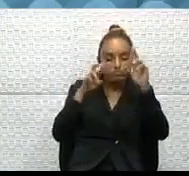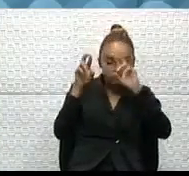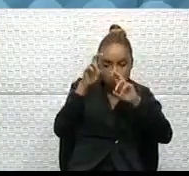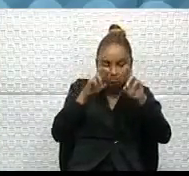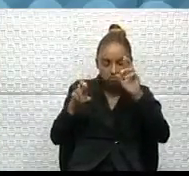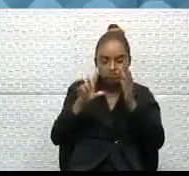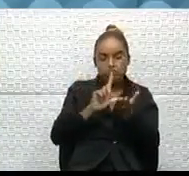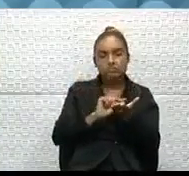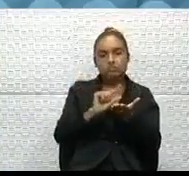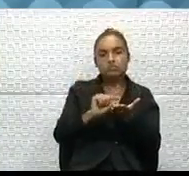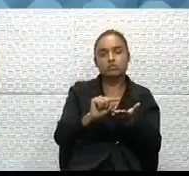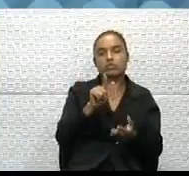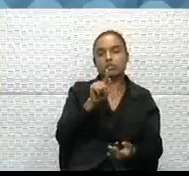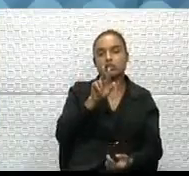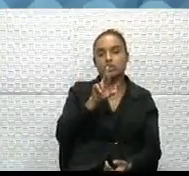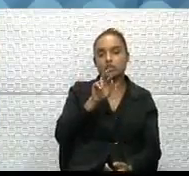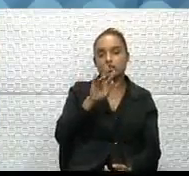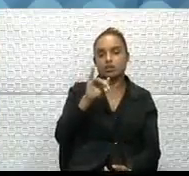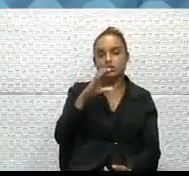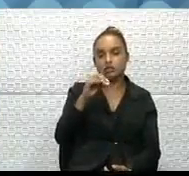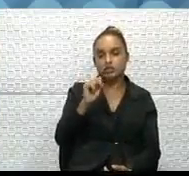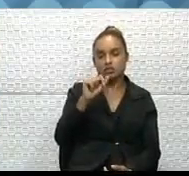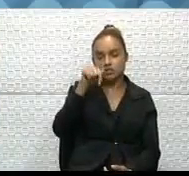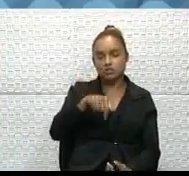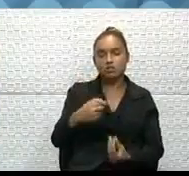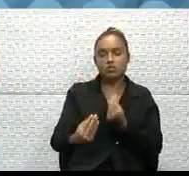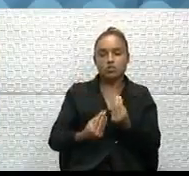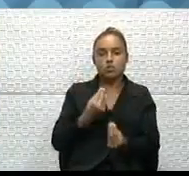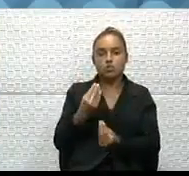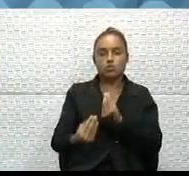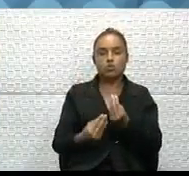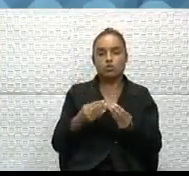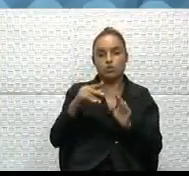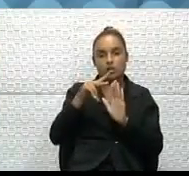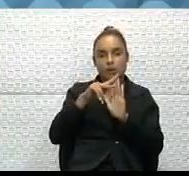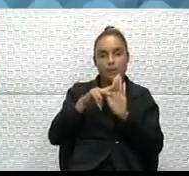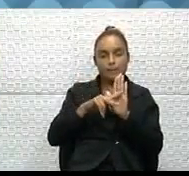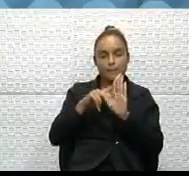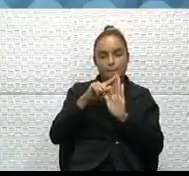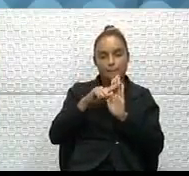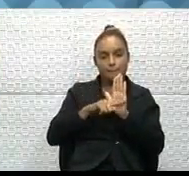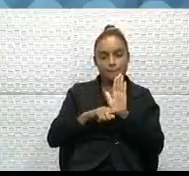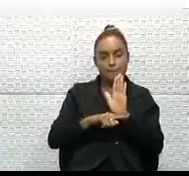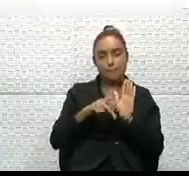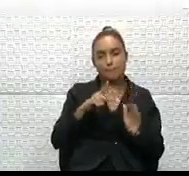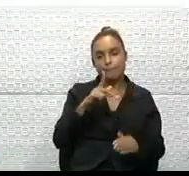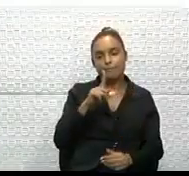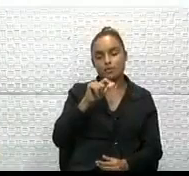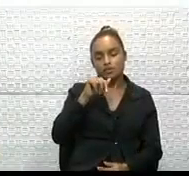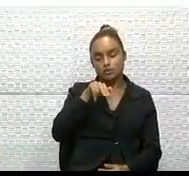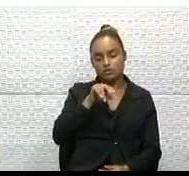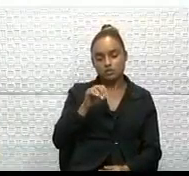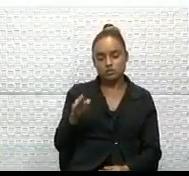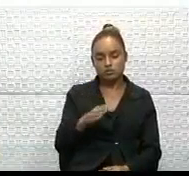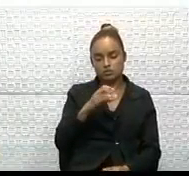os gráficos, o modo como os pontos estão postos no plano cartesiano. Continue acompanhando comigo no quadro.